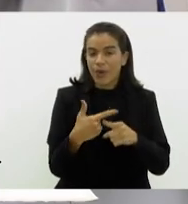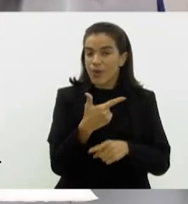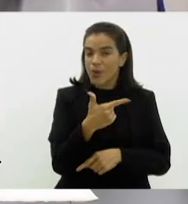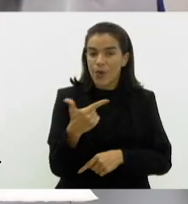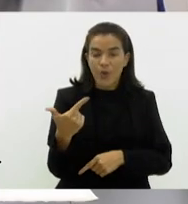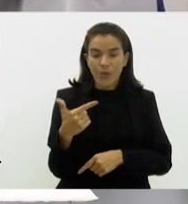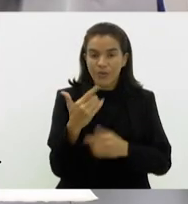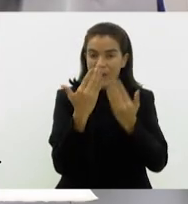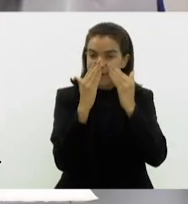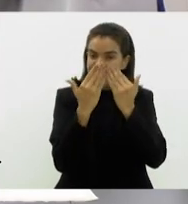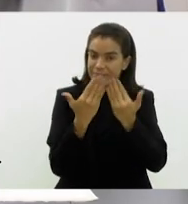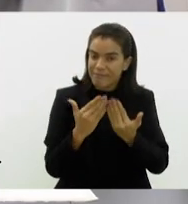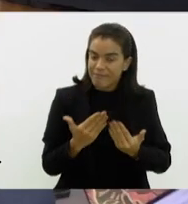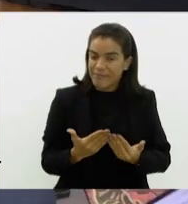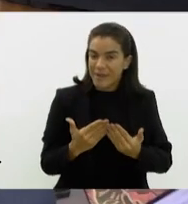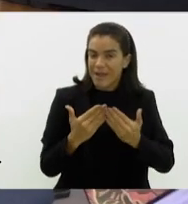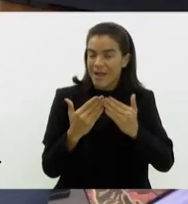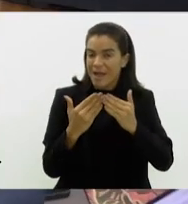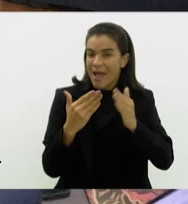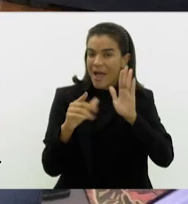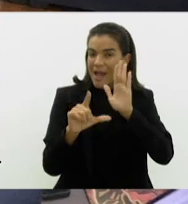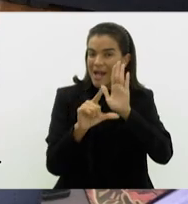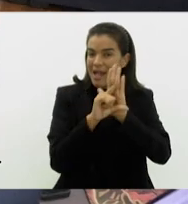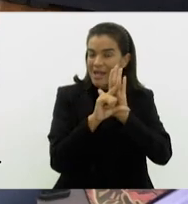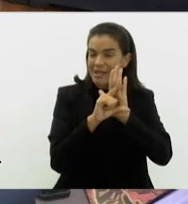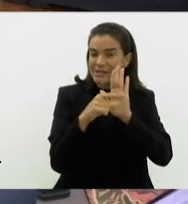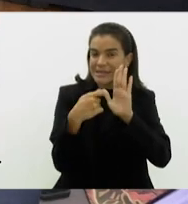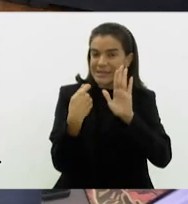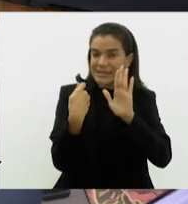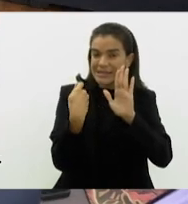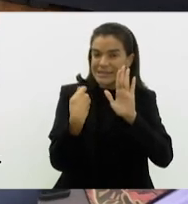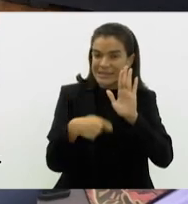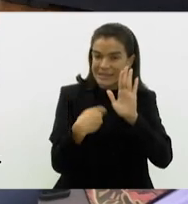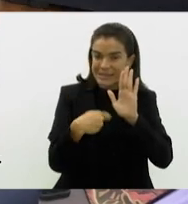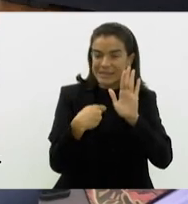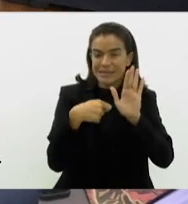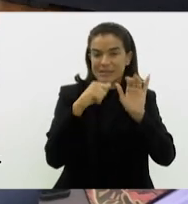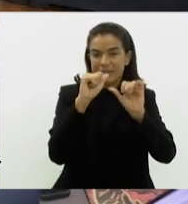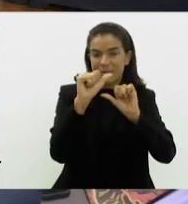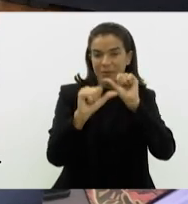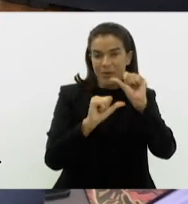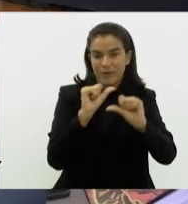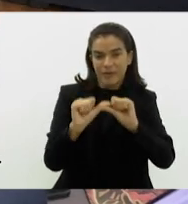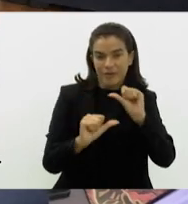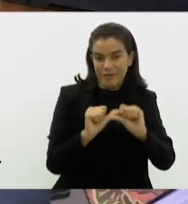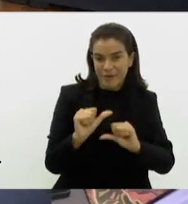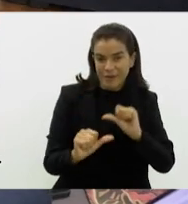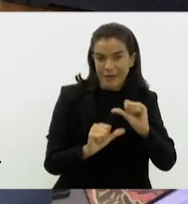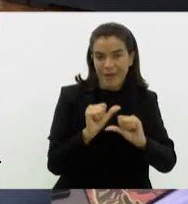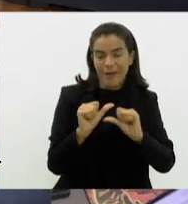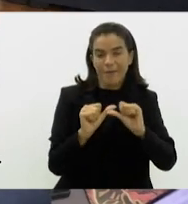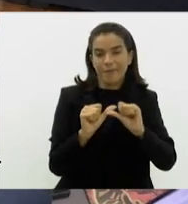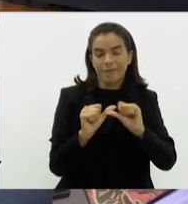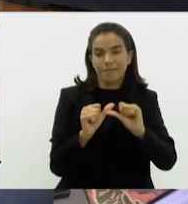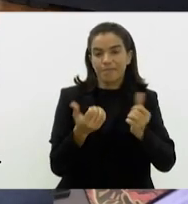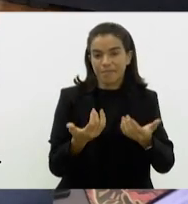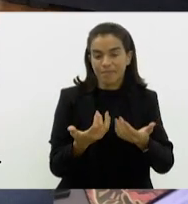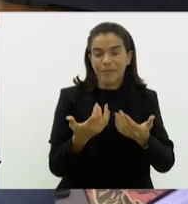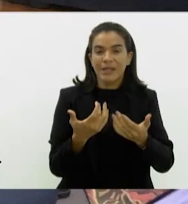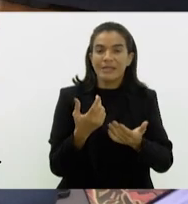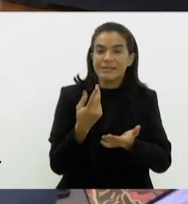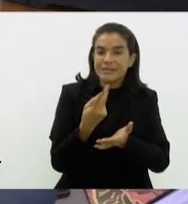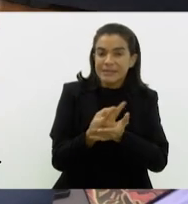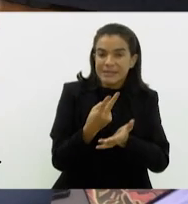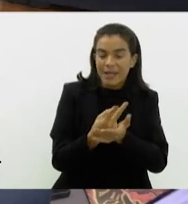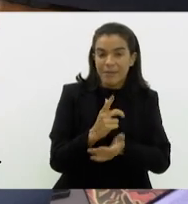a tantas e tantas leis que vão precisar serem modificadas, né? Porque toda lei que